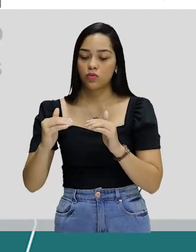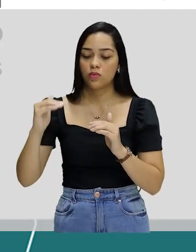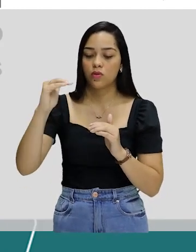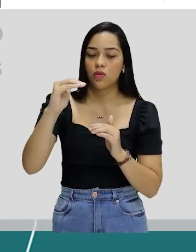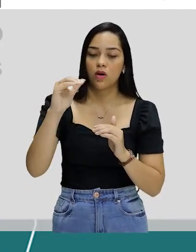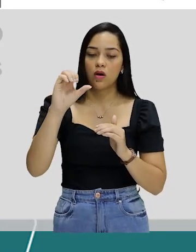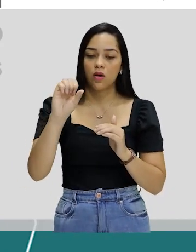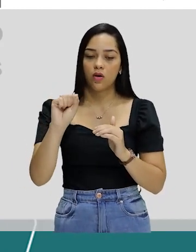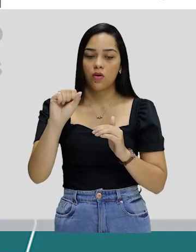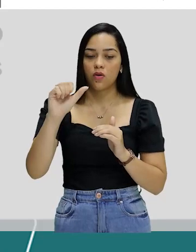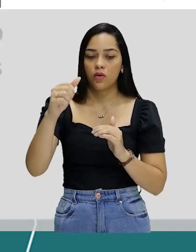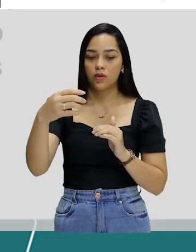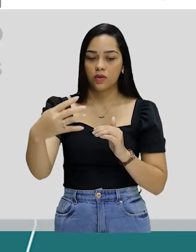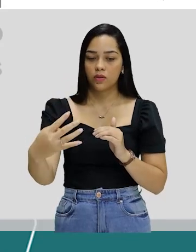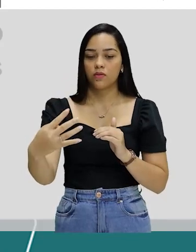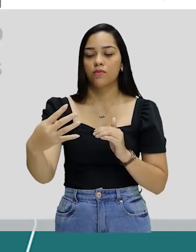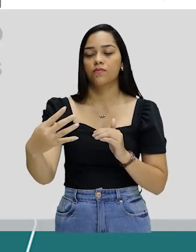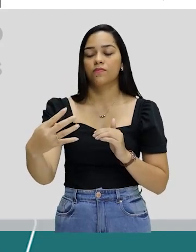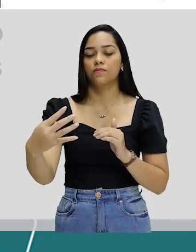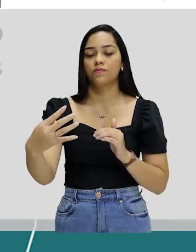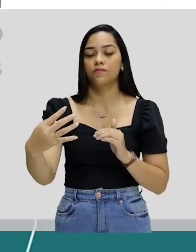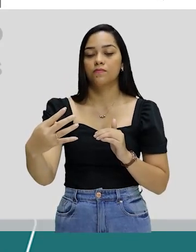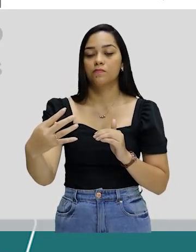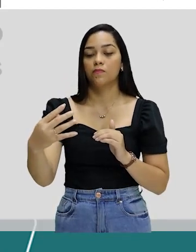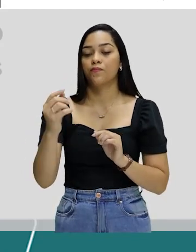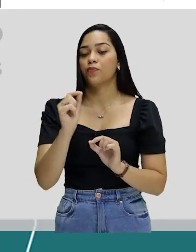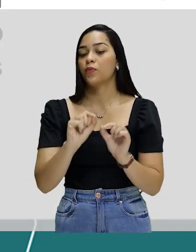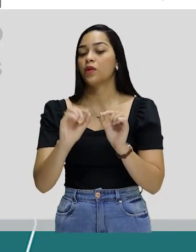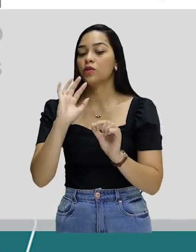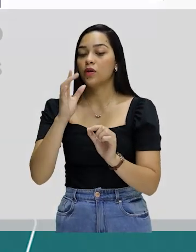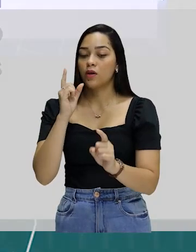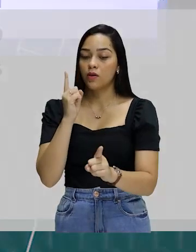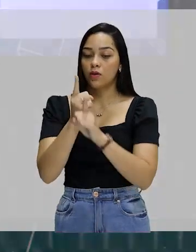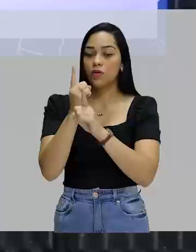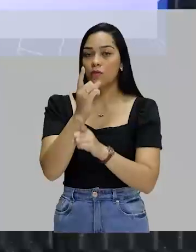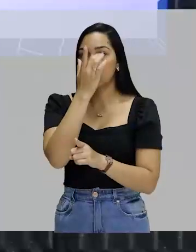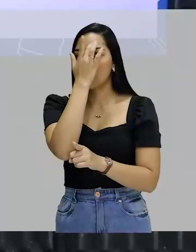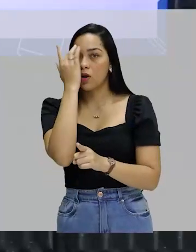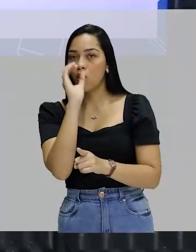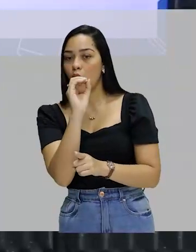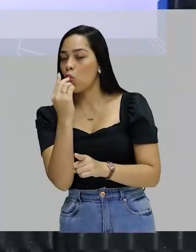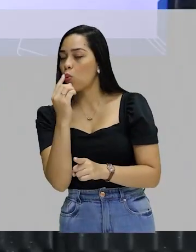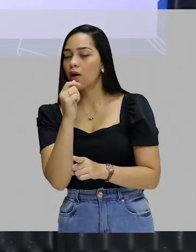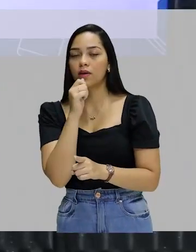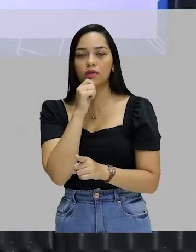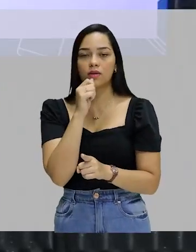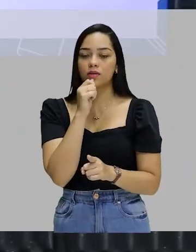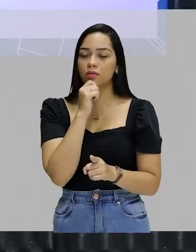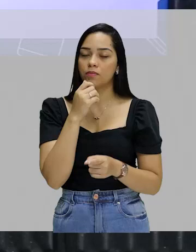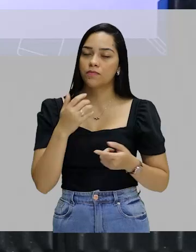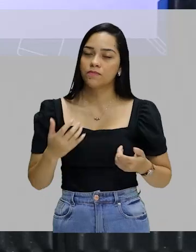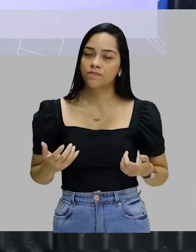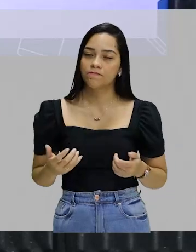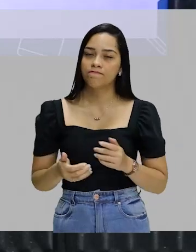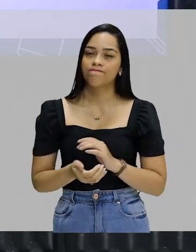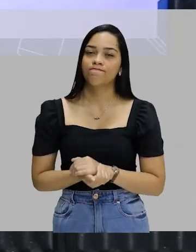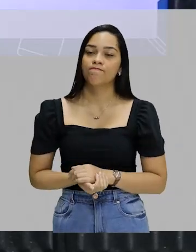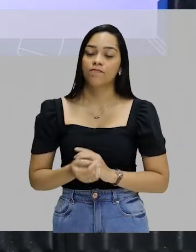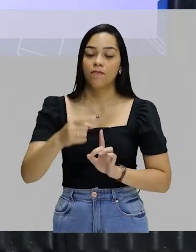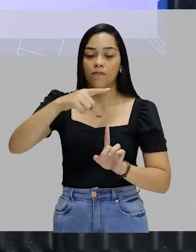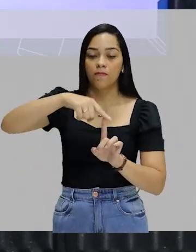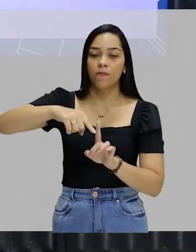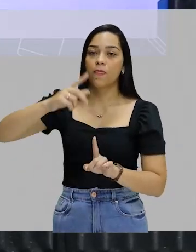a 84, tendo sido eles já descobertos pelo homem ou não, ou seja,